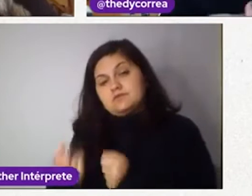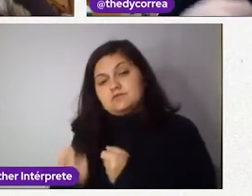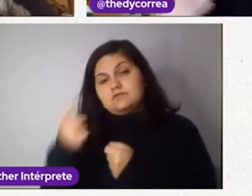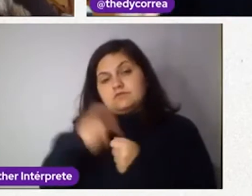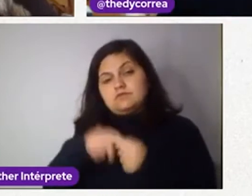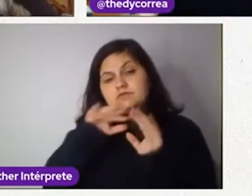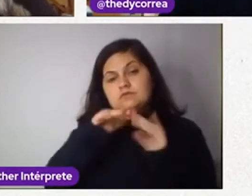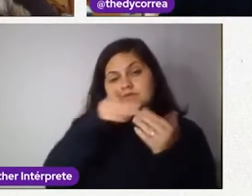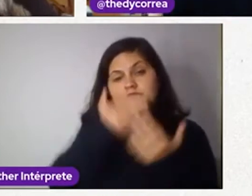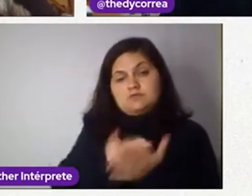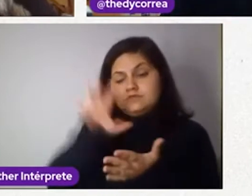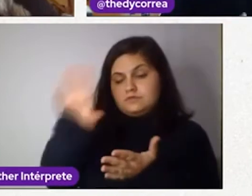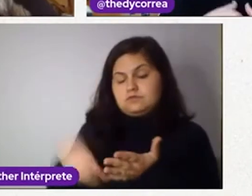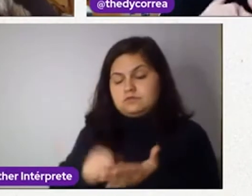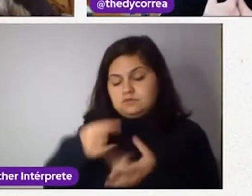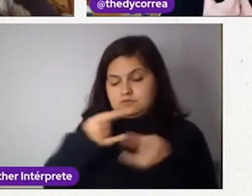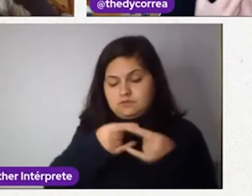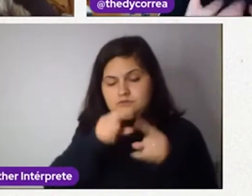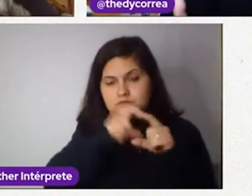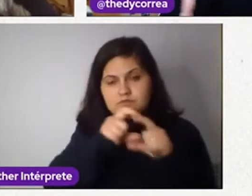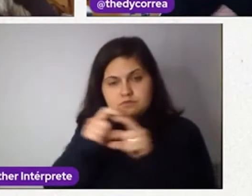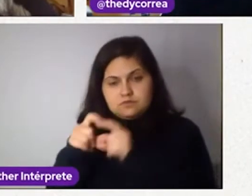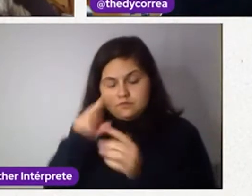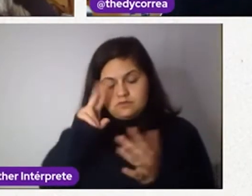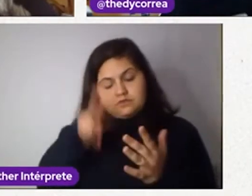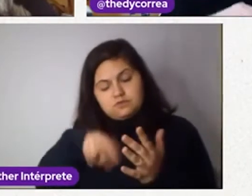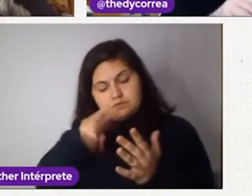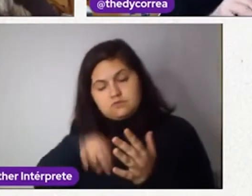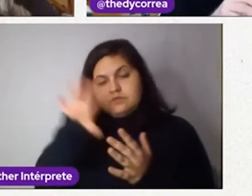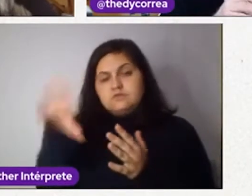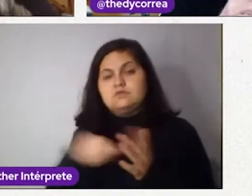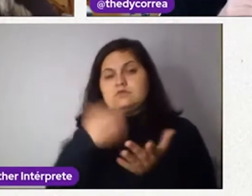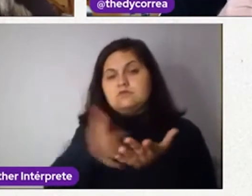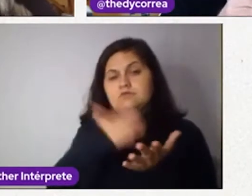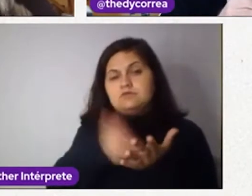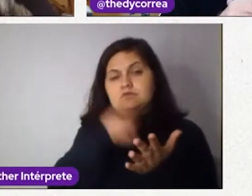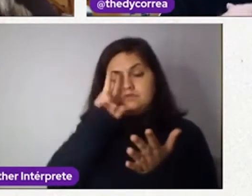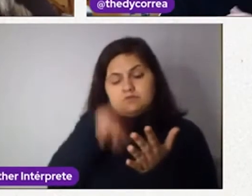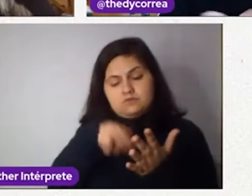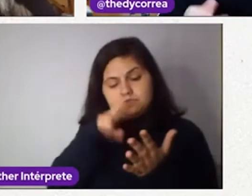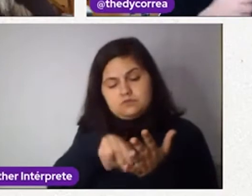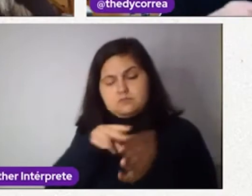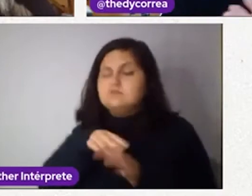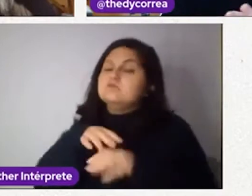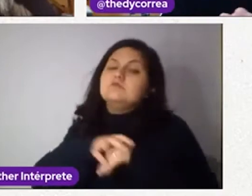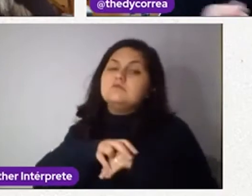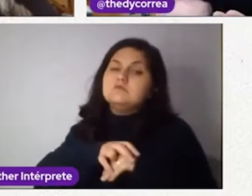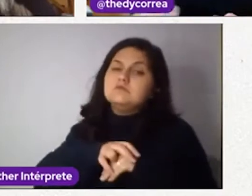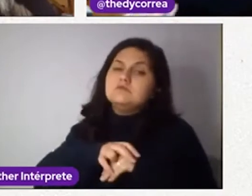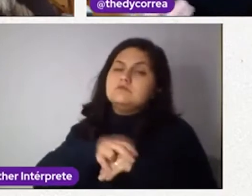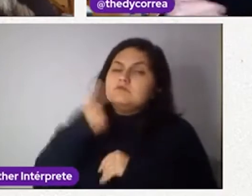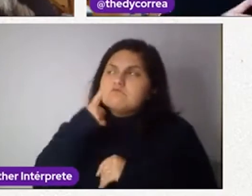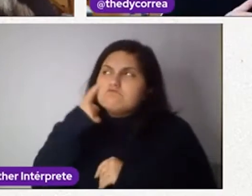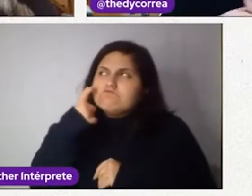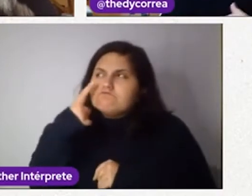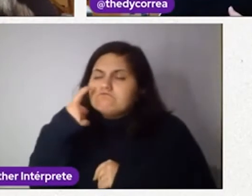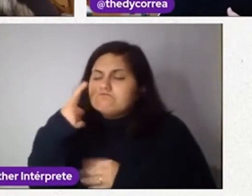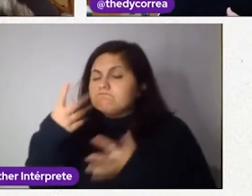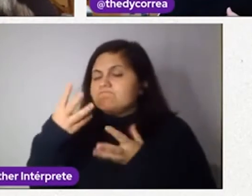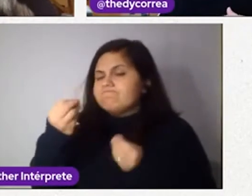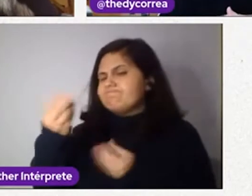casa, pegava um quadrinho para ler, pegava um livro para ler, e me interessei muito pelo